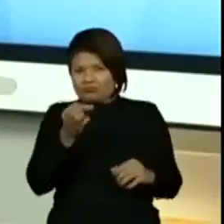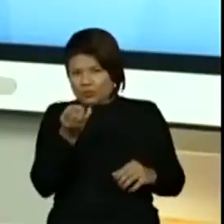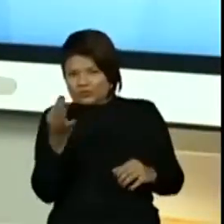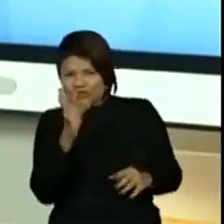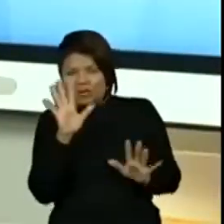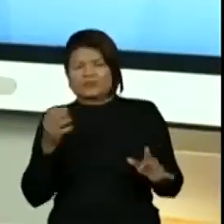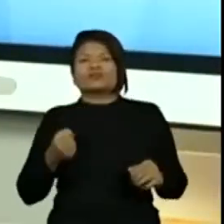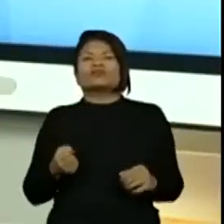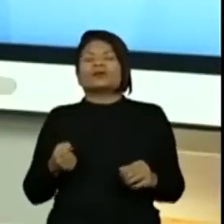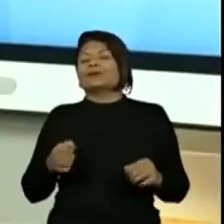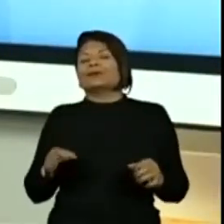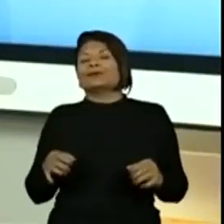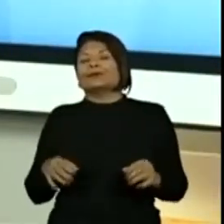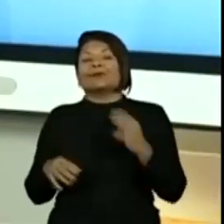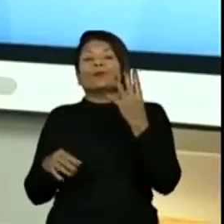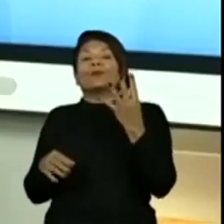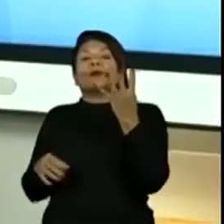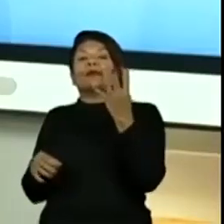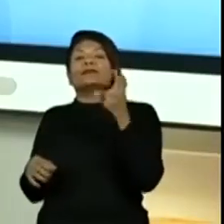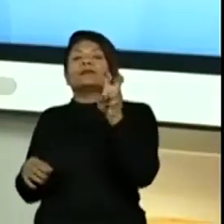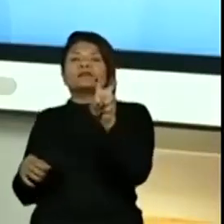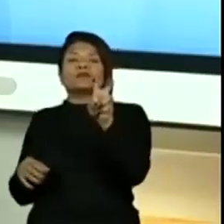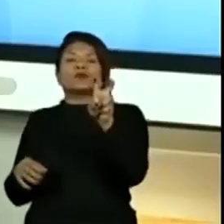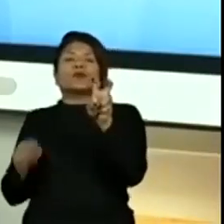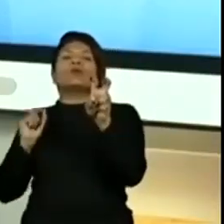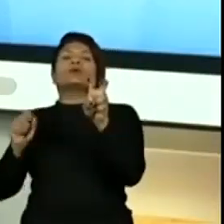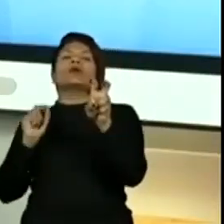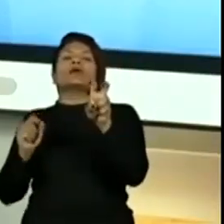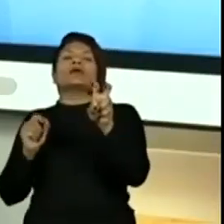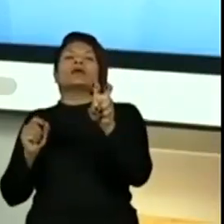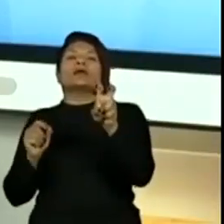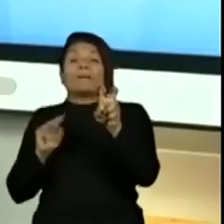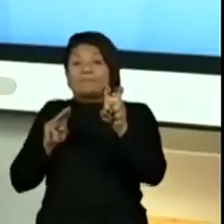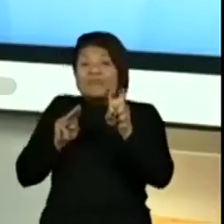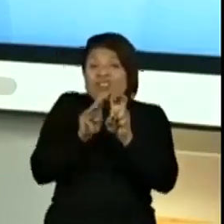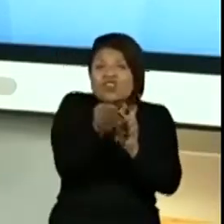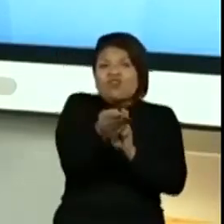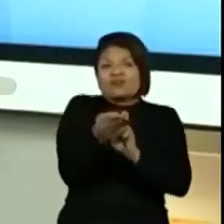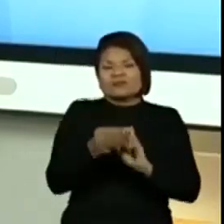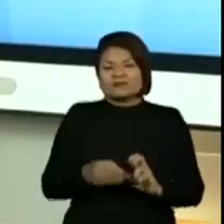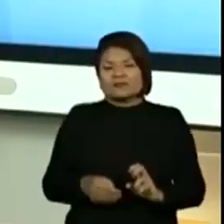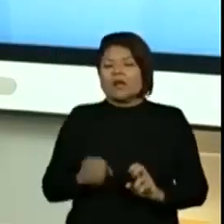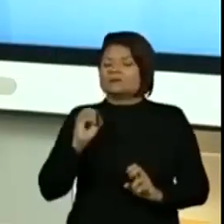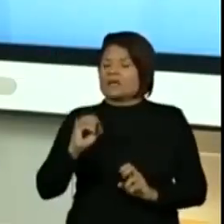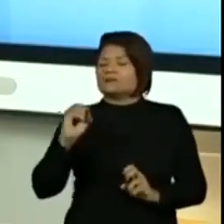exemplo, 45. 45 o quê? Milhões.